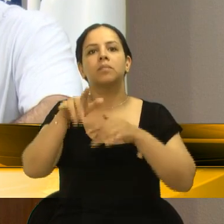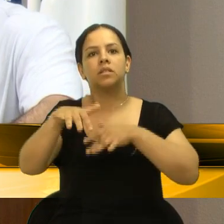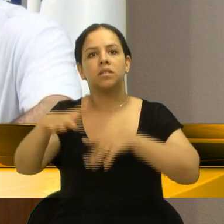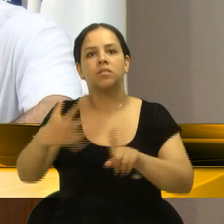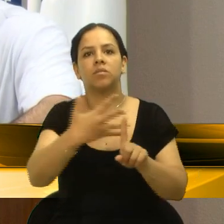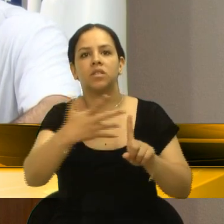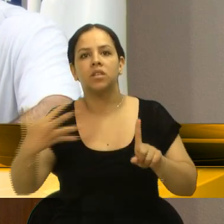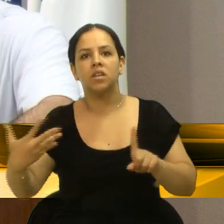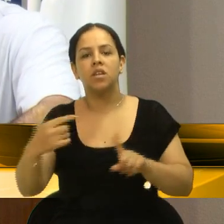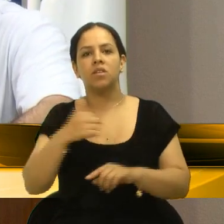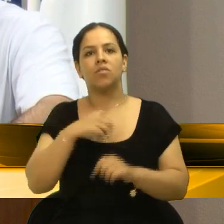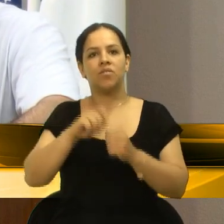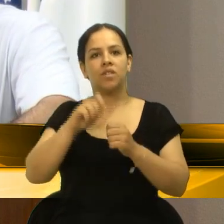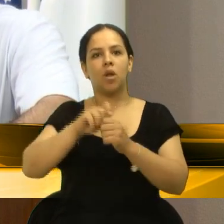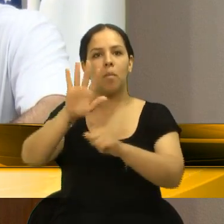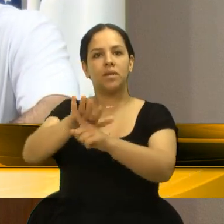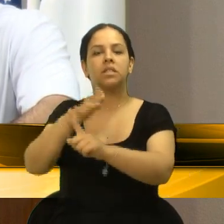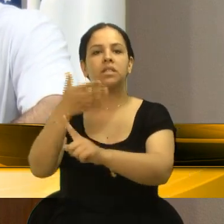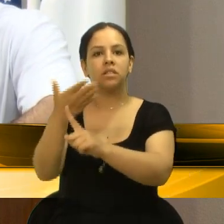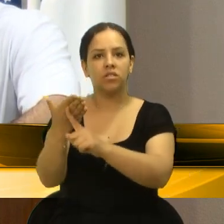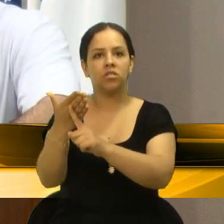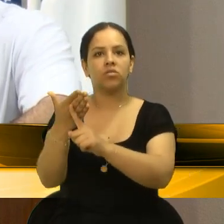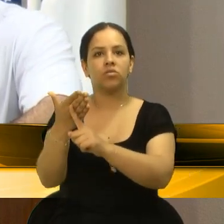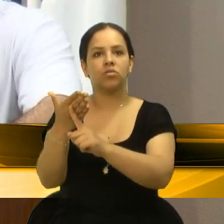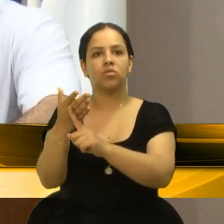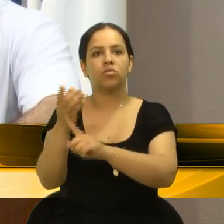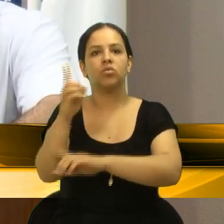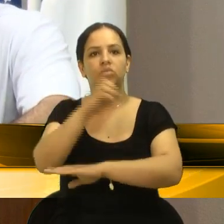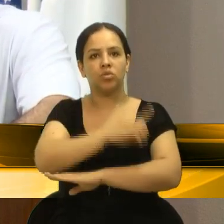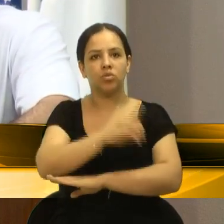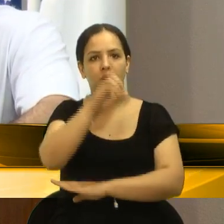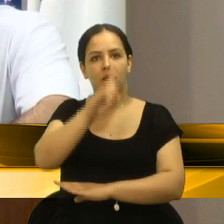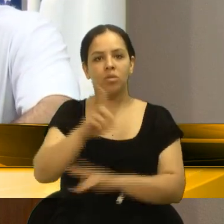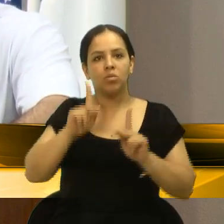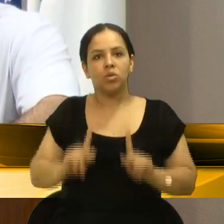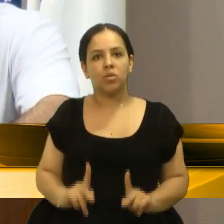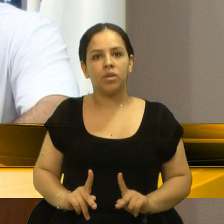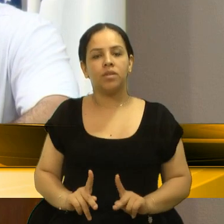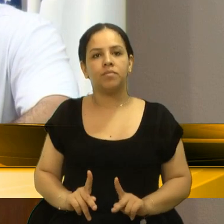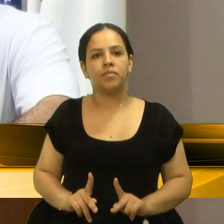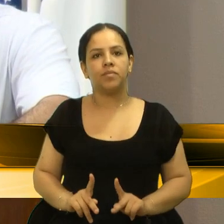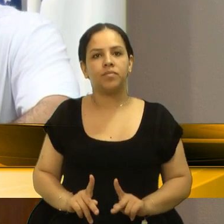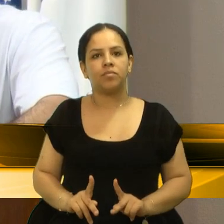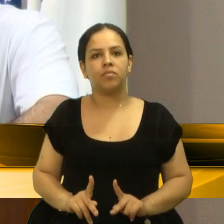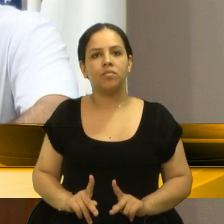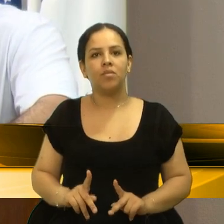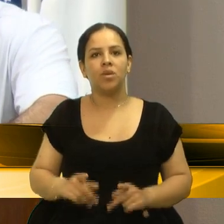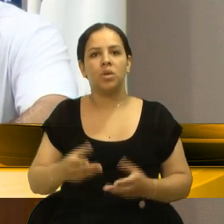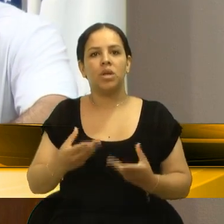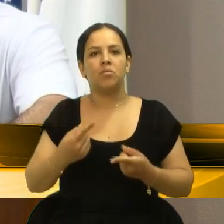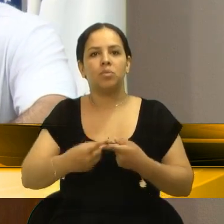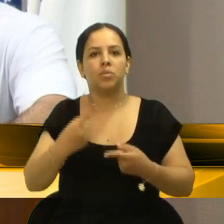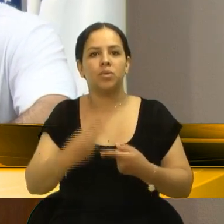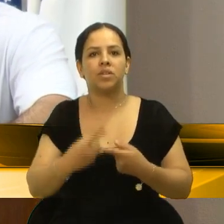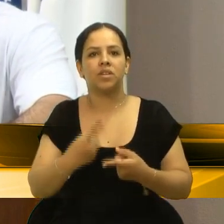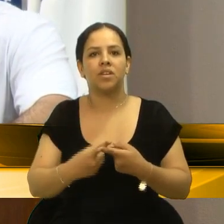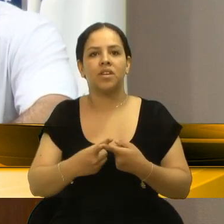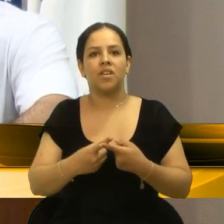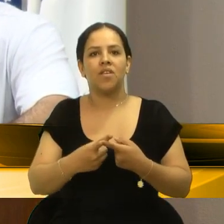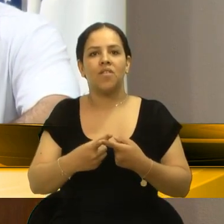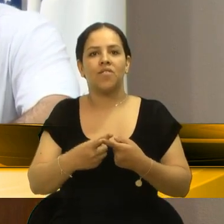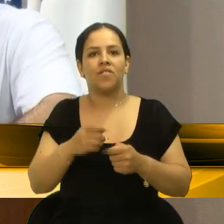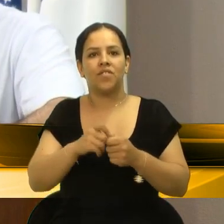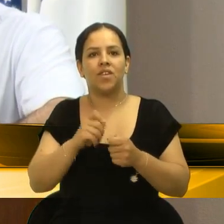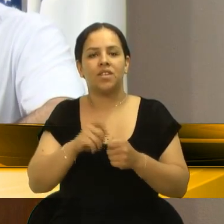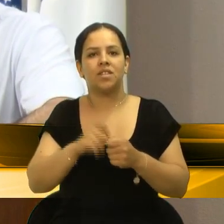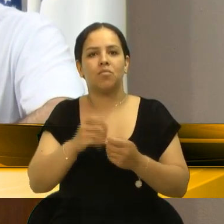para vocês, que foi cerceada, discriminada e humilhada por essa administração que teve que